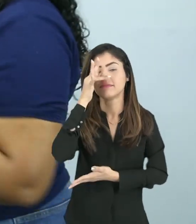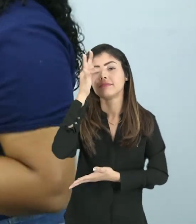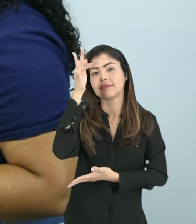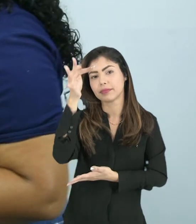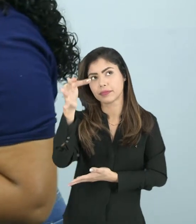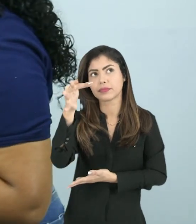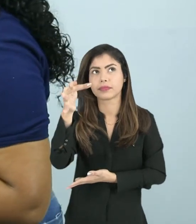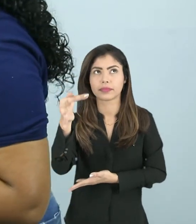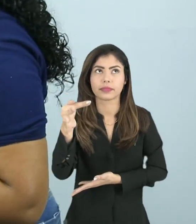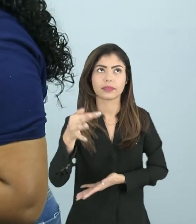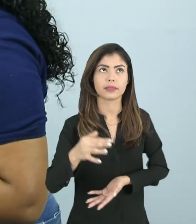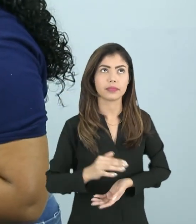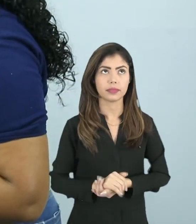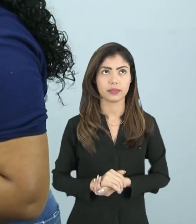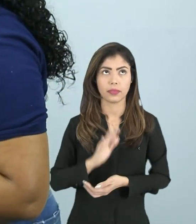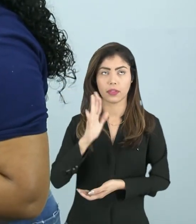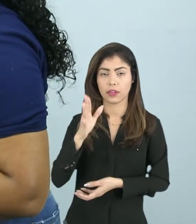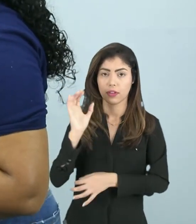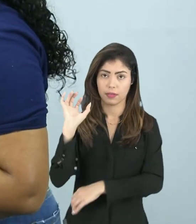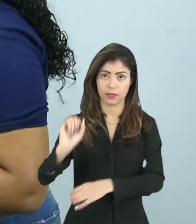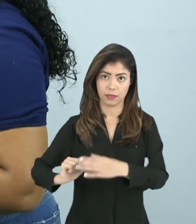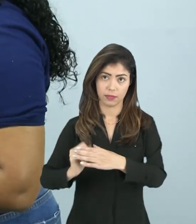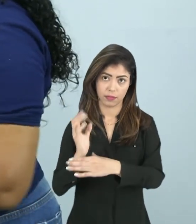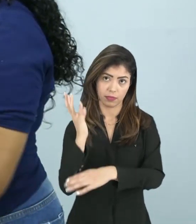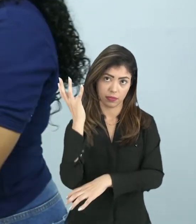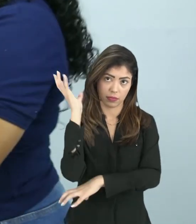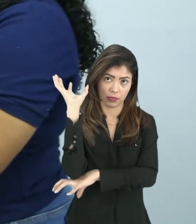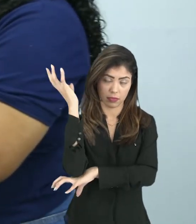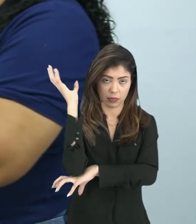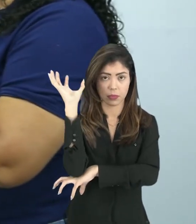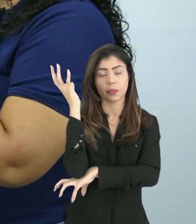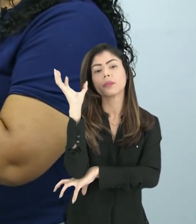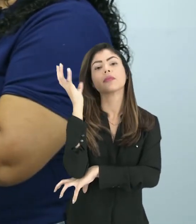flores. Então, já que ela cresceu, né?